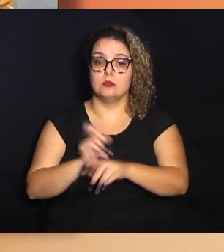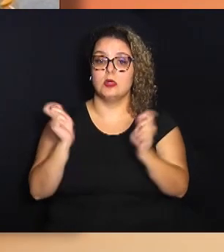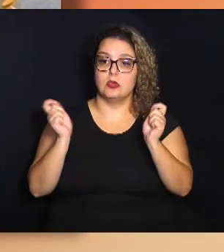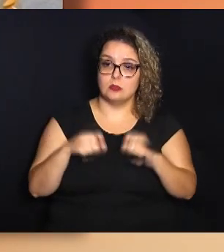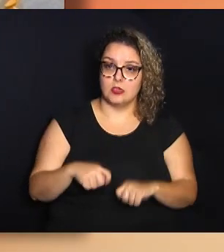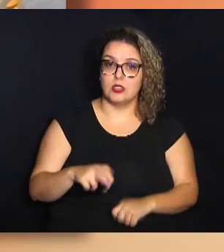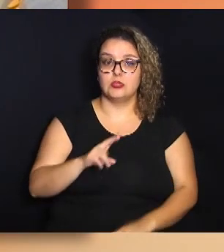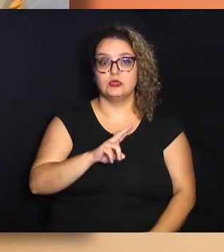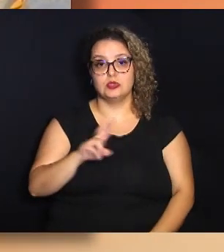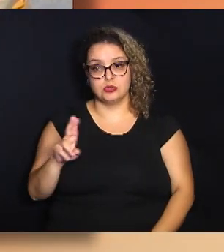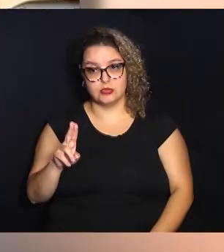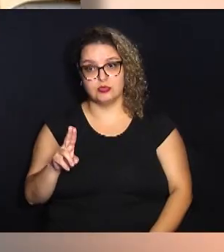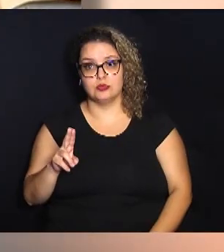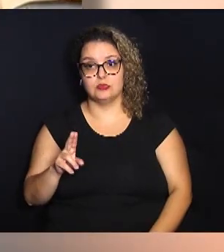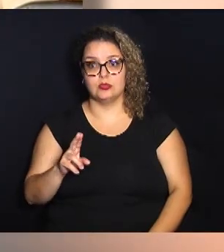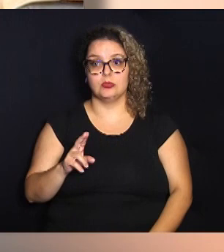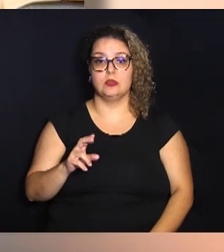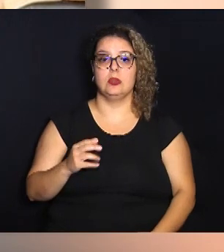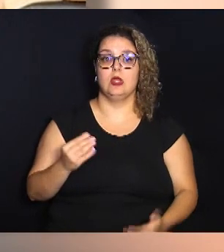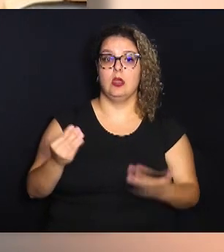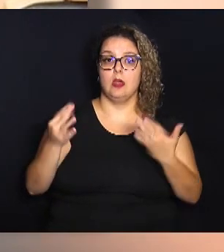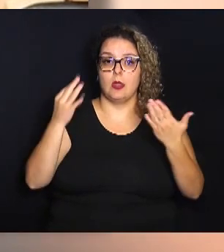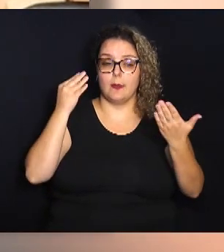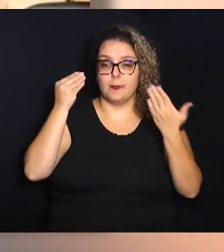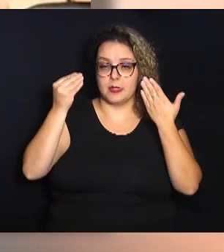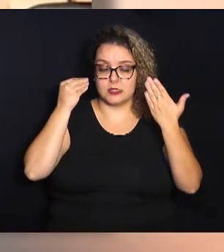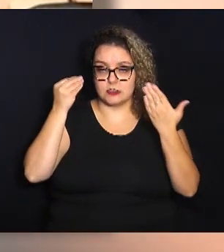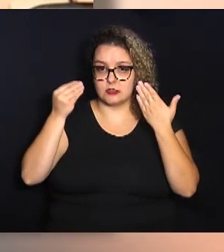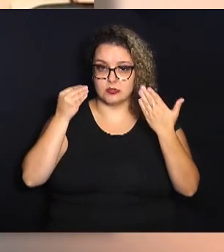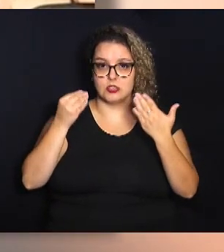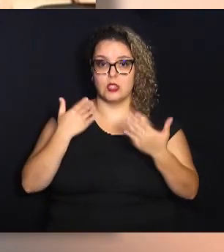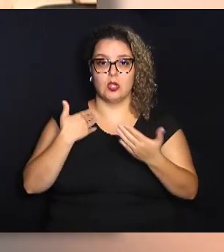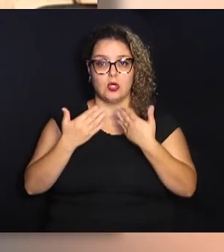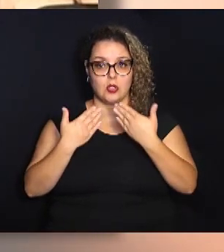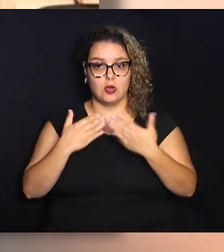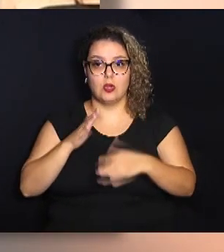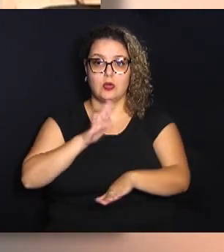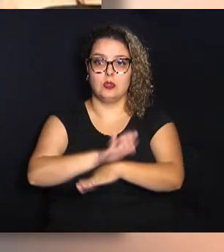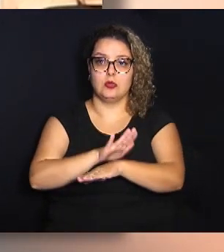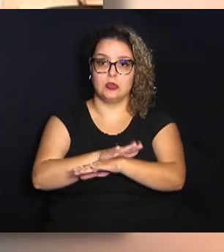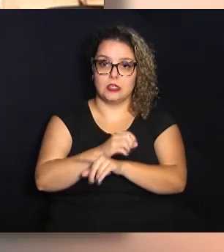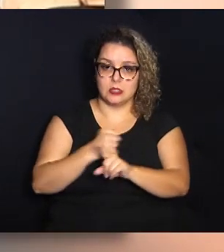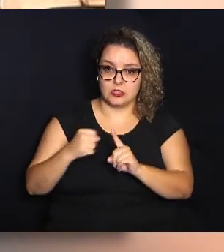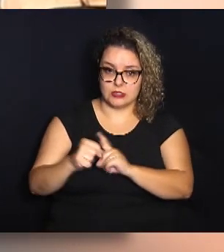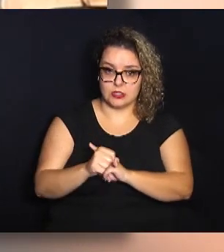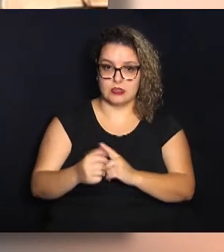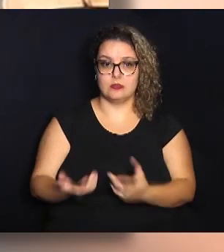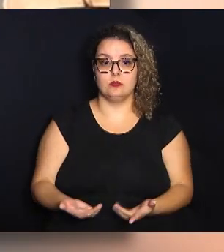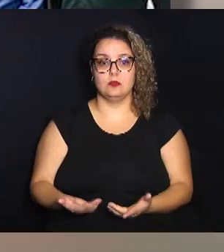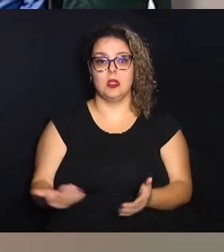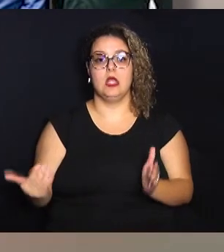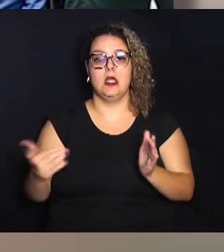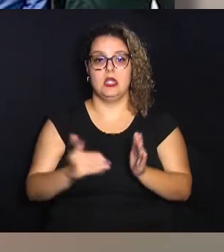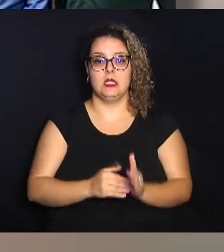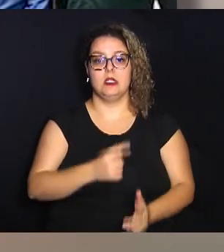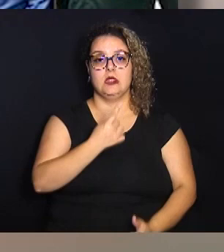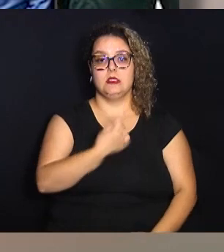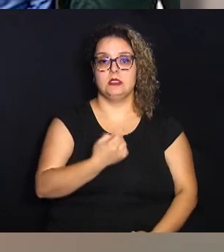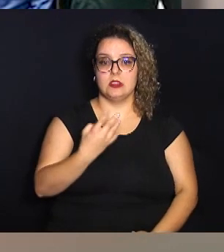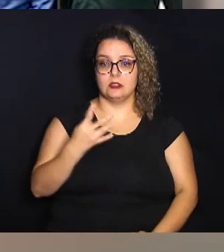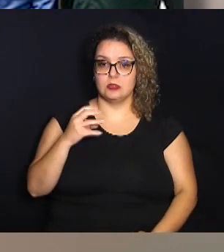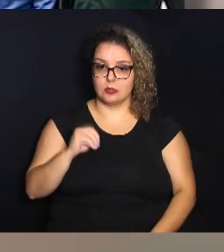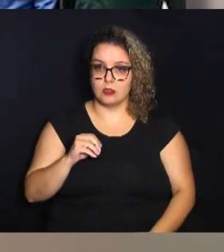para retificação de nome sessões de psicoterapia e conversas com assistentes sociais até